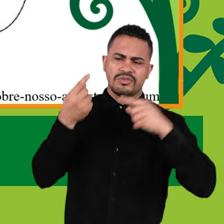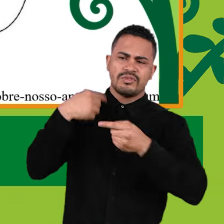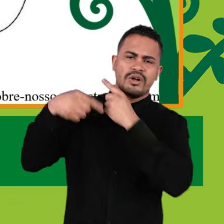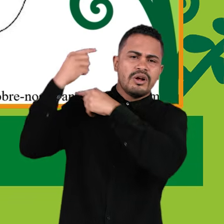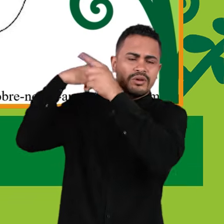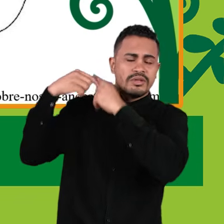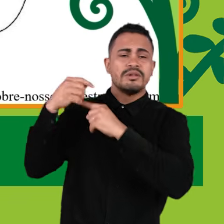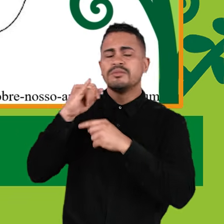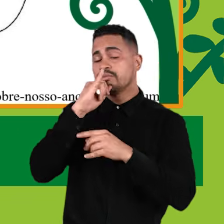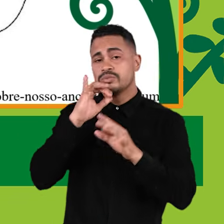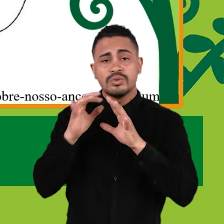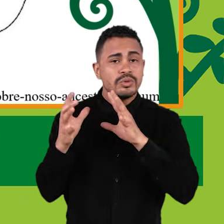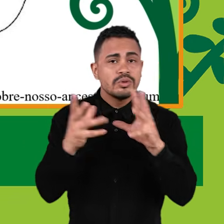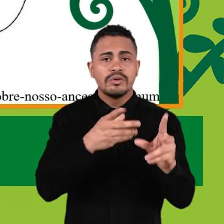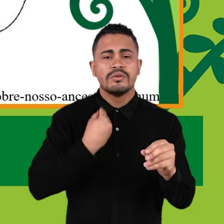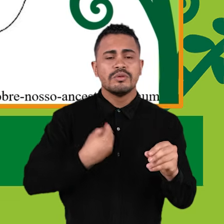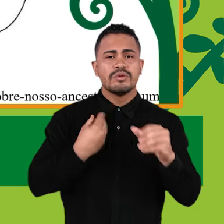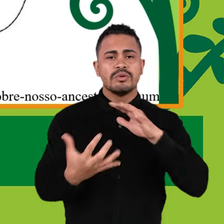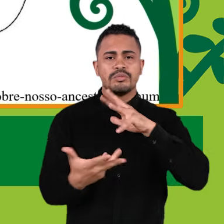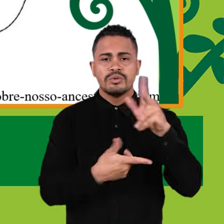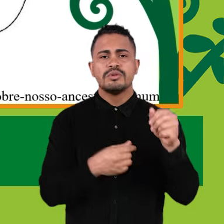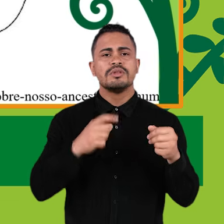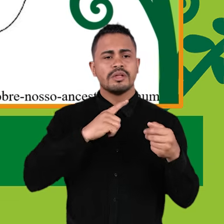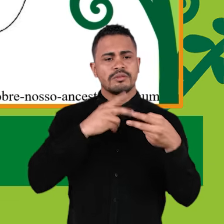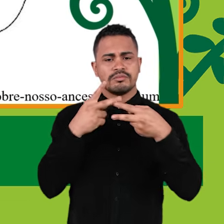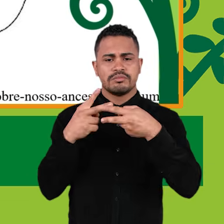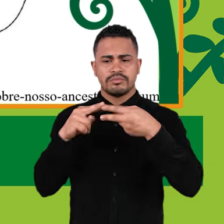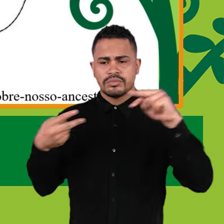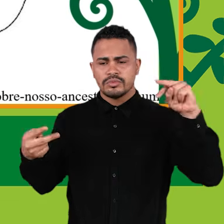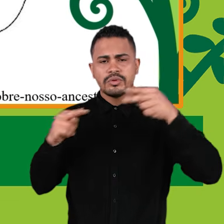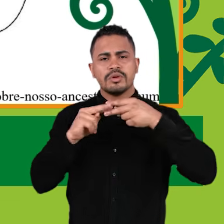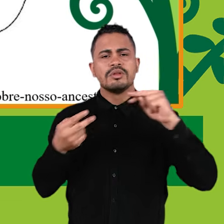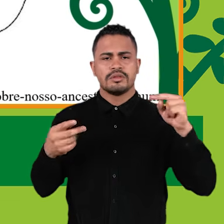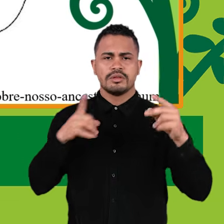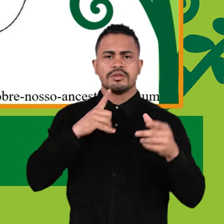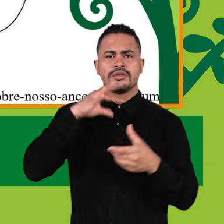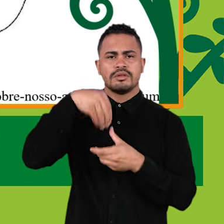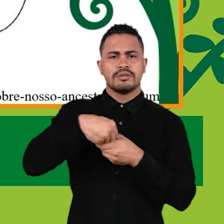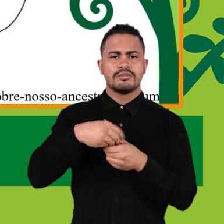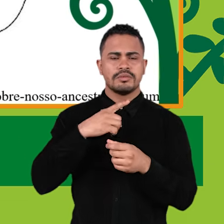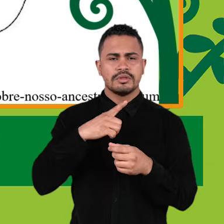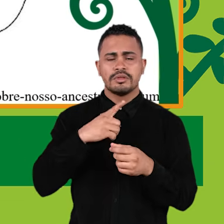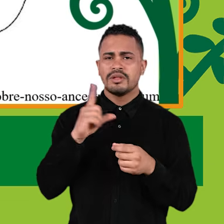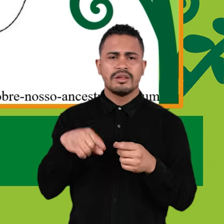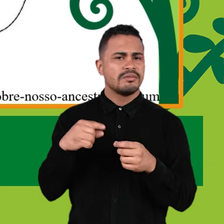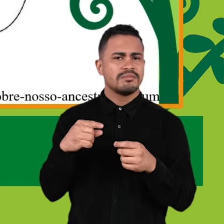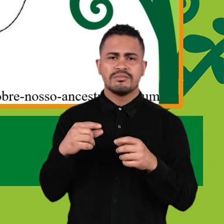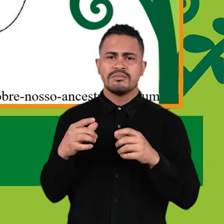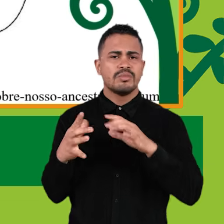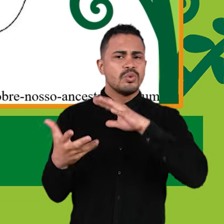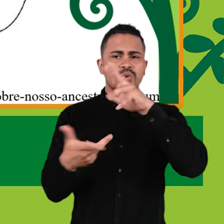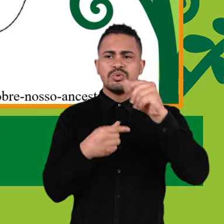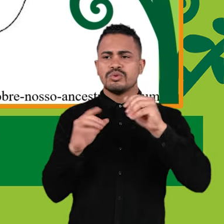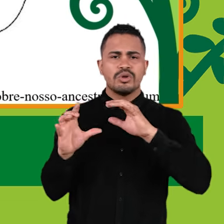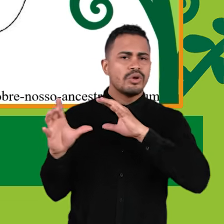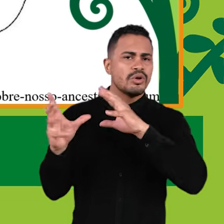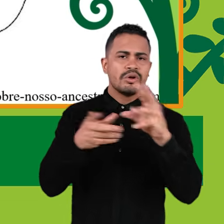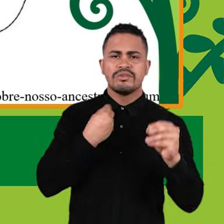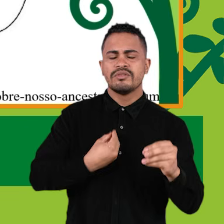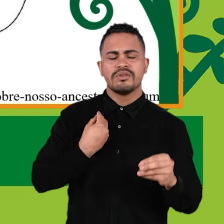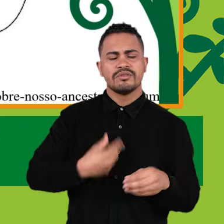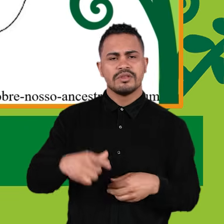todos os seres vivos do planeta, eles têm um código genético baseado em DNA. Então, o nosso DNA ele é universal. O mesmo